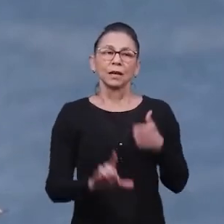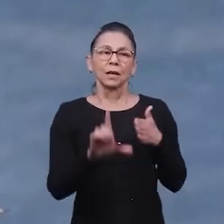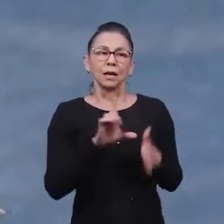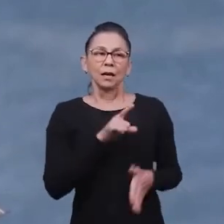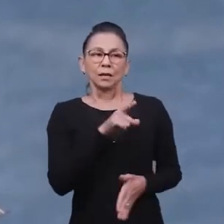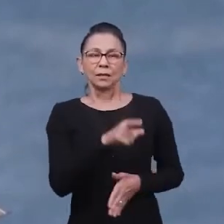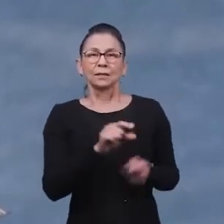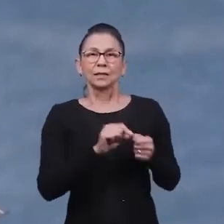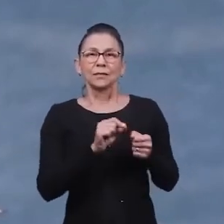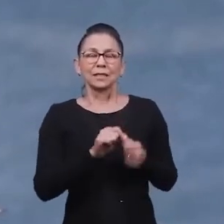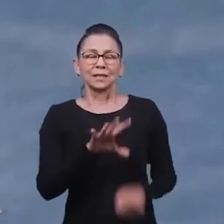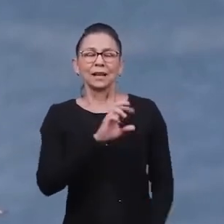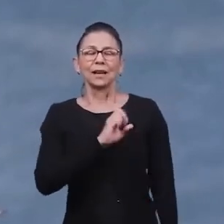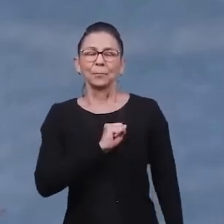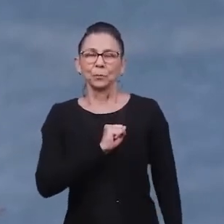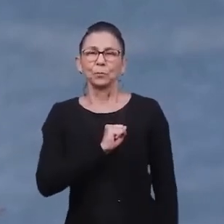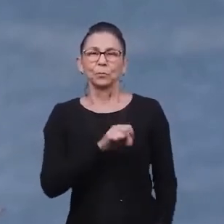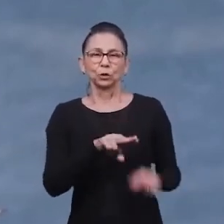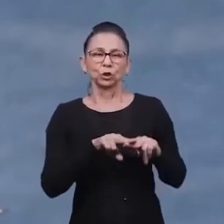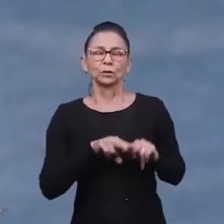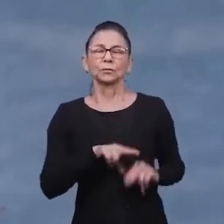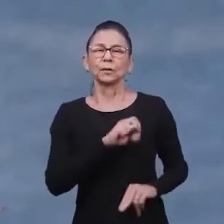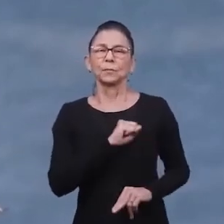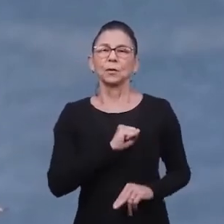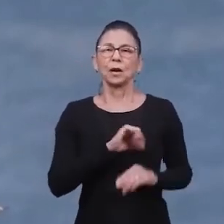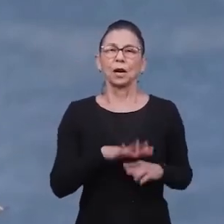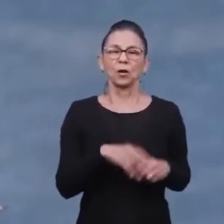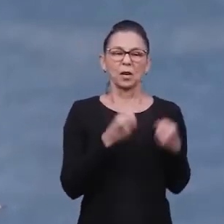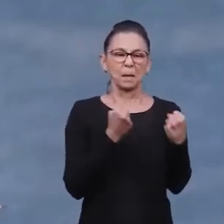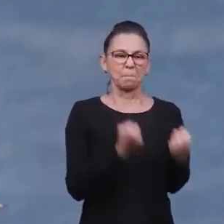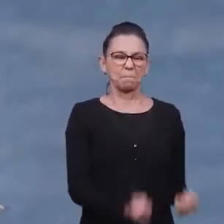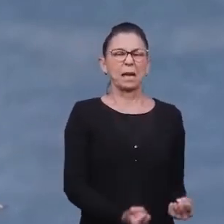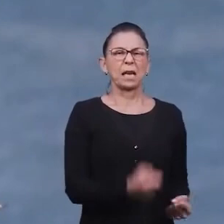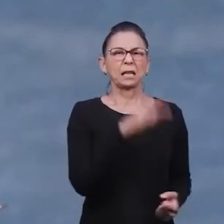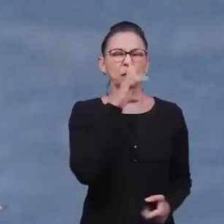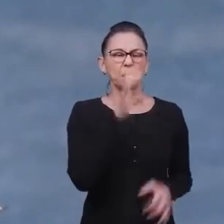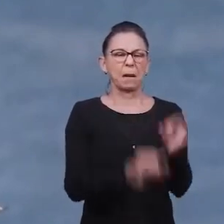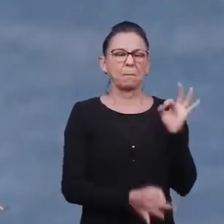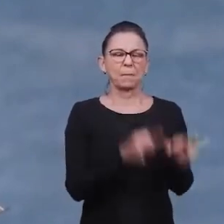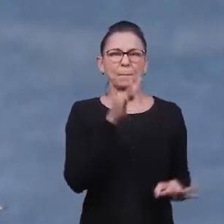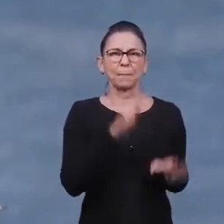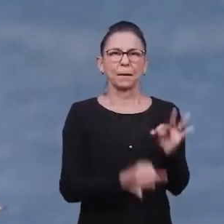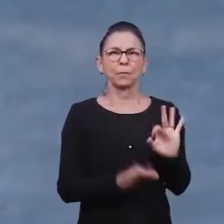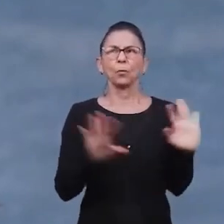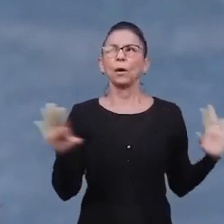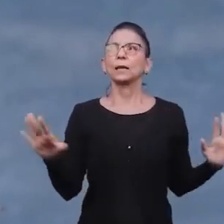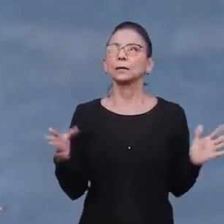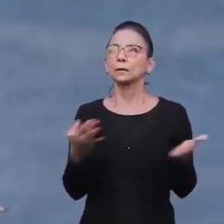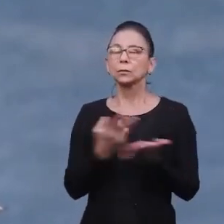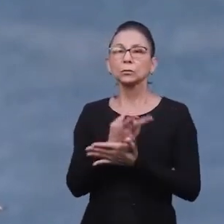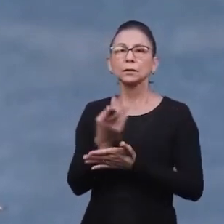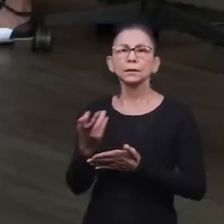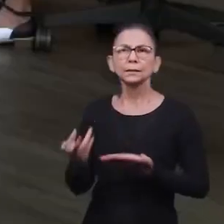fazia por amor, ele faz agora é pesado. Não é isso que. Falaram com Salomão, alivia o teu jugo que se tornou